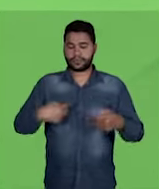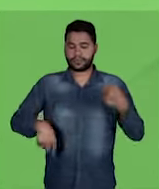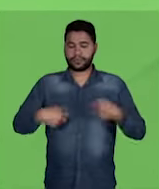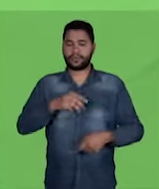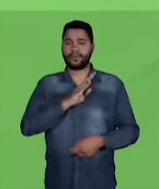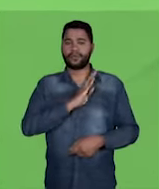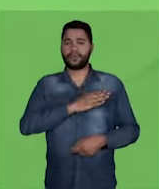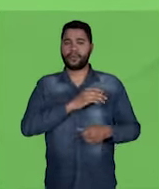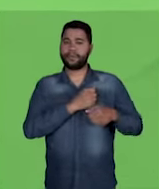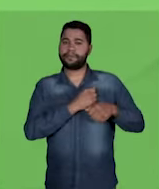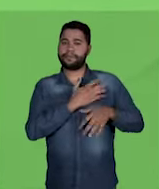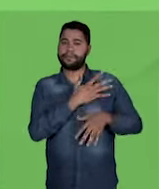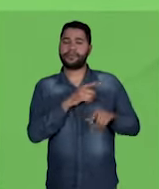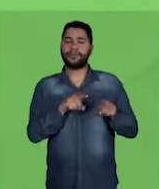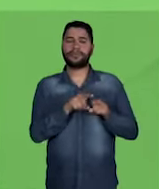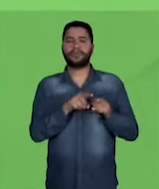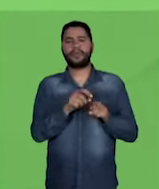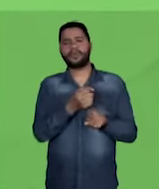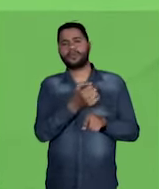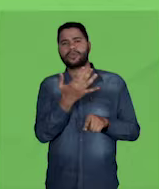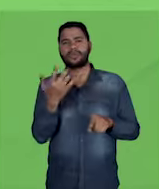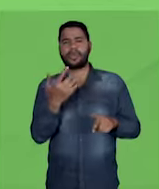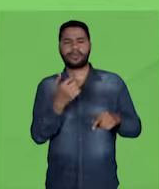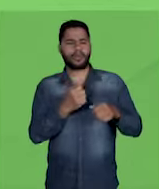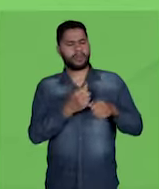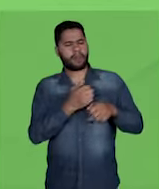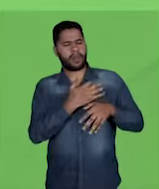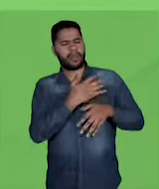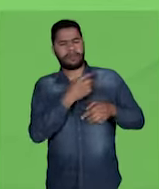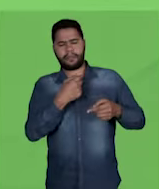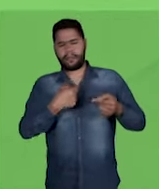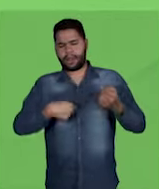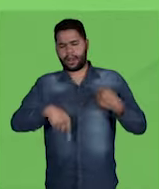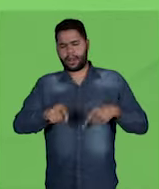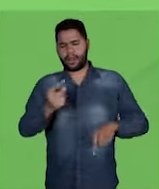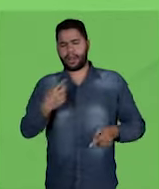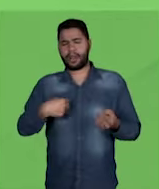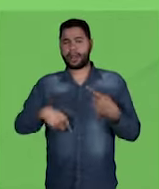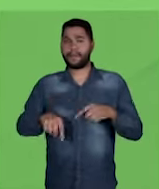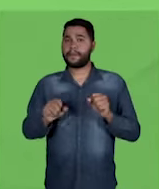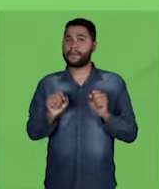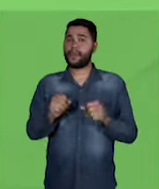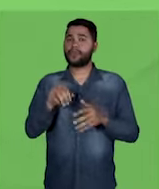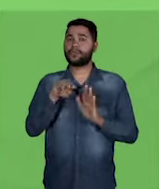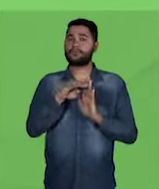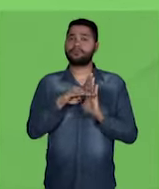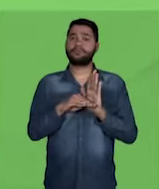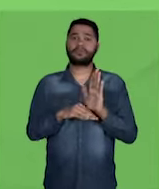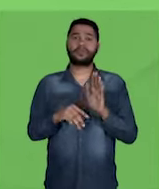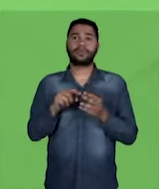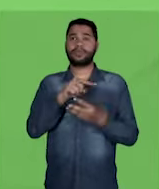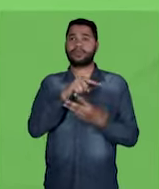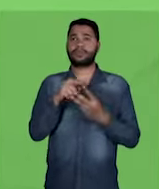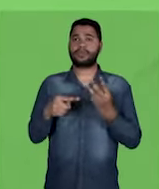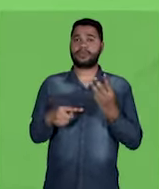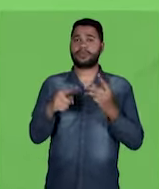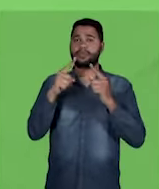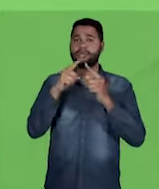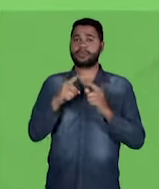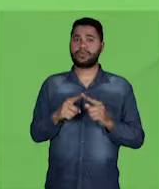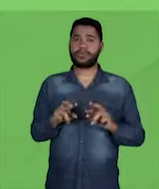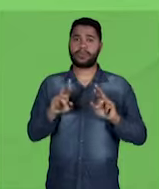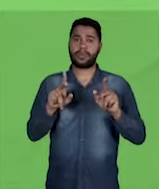formado pelo coração e uma grande quantidade de vasos sanguíneos. Esses vasos podem ser classificados em 3 tipos distintos: